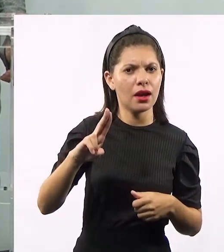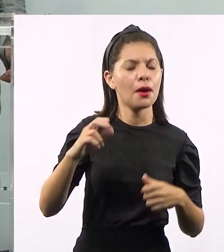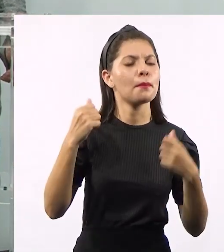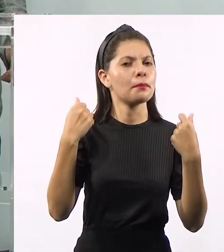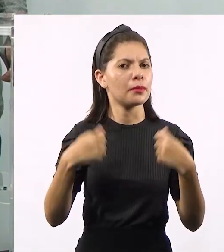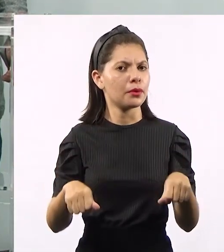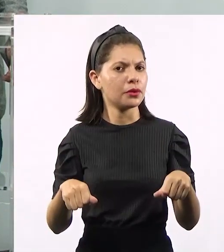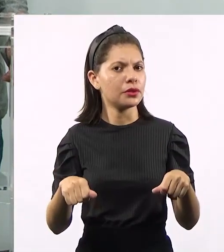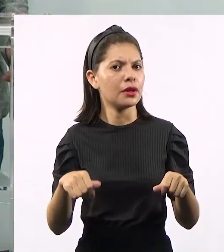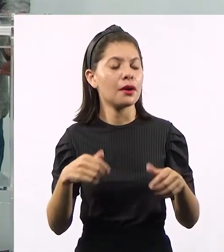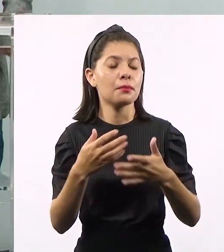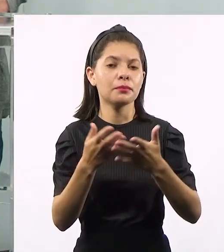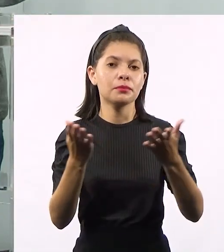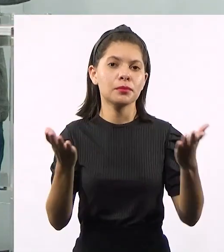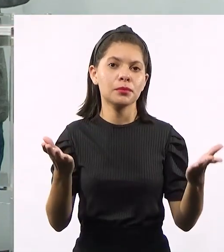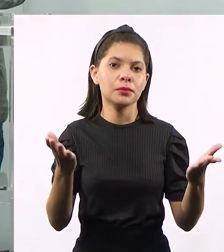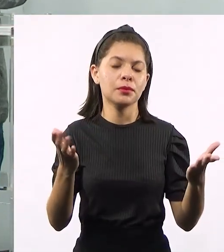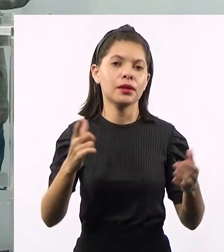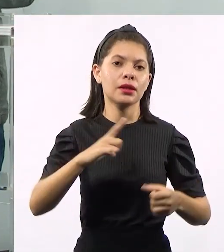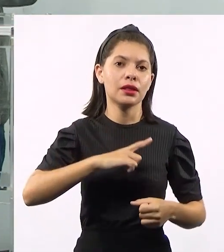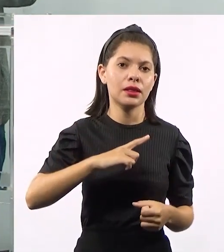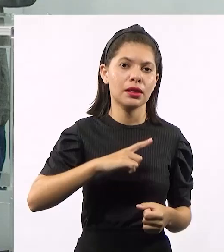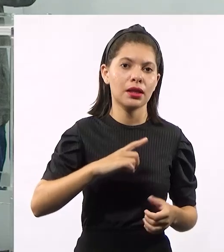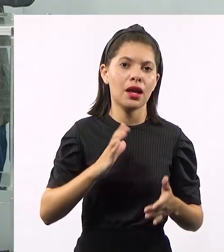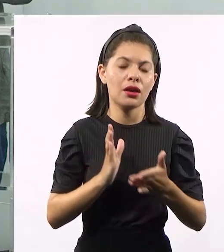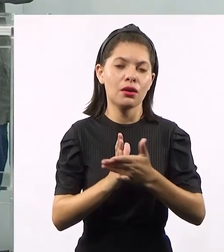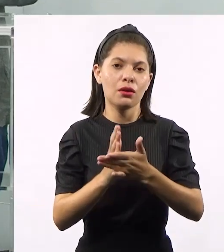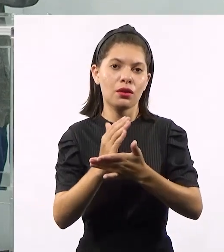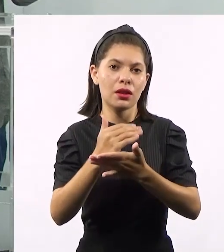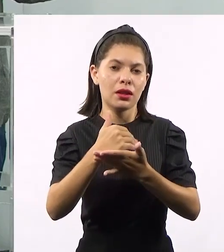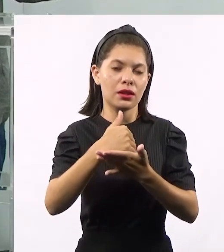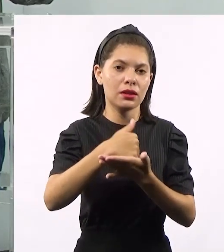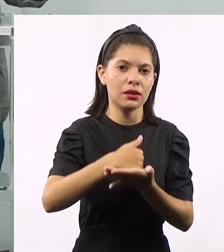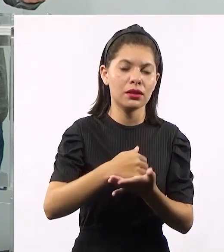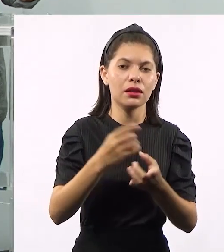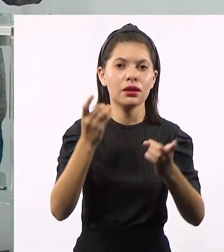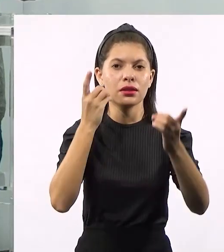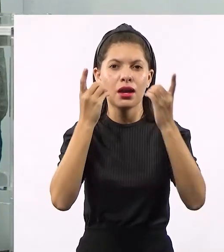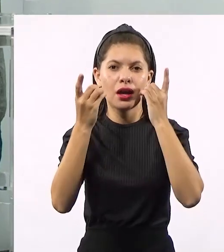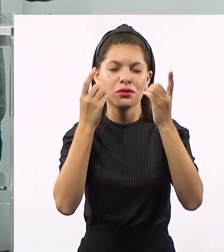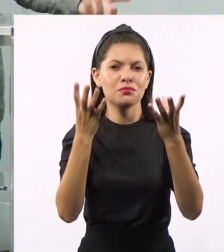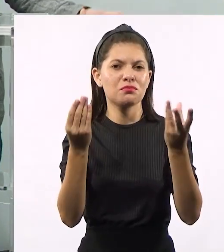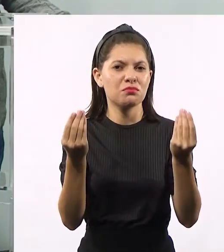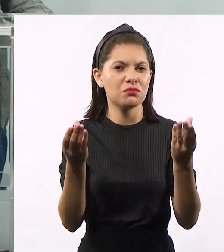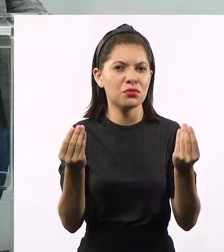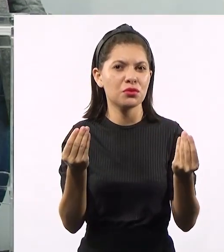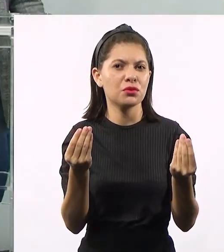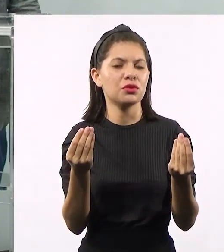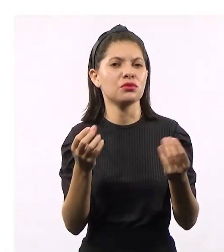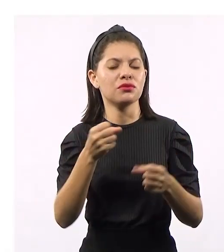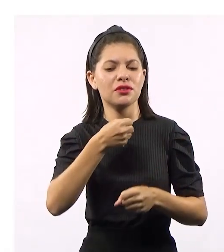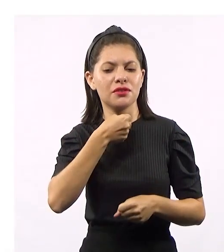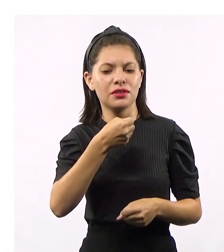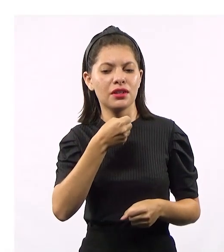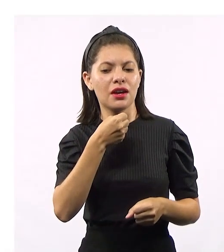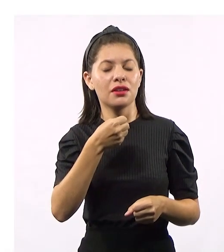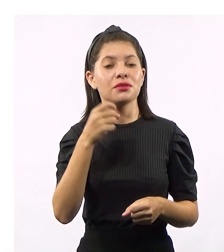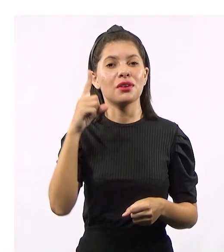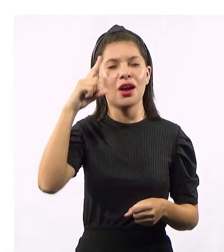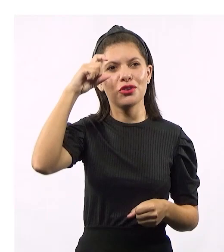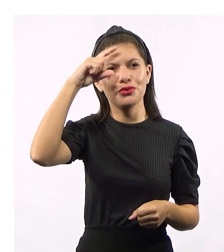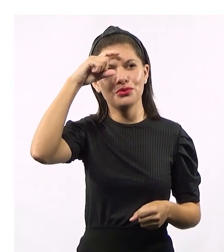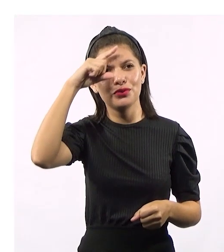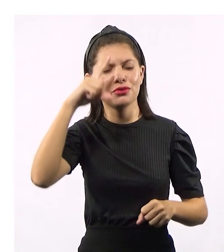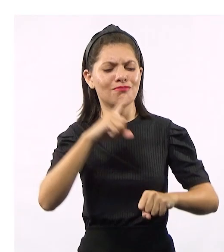Pode. Porém, se você tiver uma coleta de dados para muitos entrevistados, vai dificultar a tabulação. Tá? Você